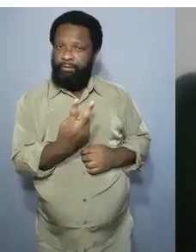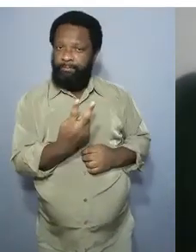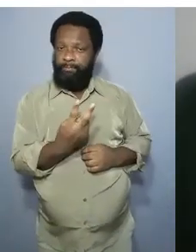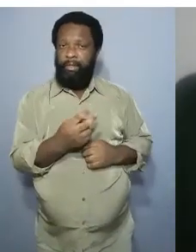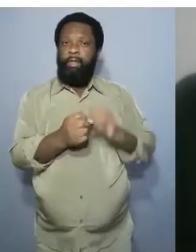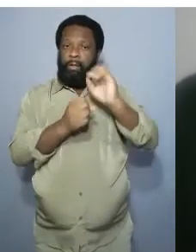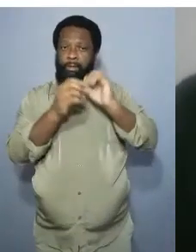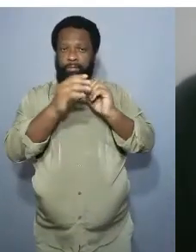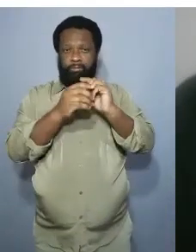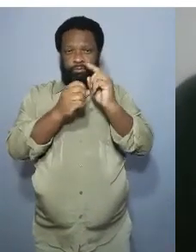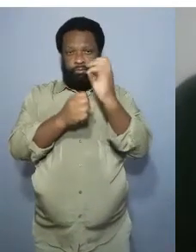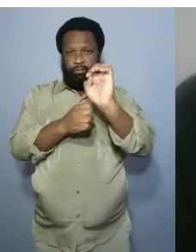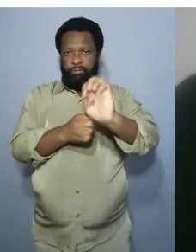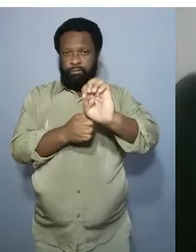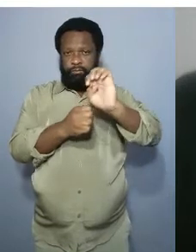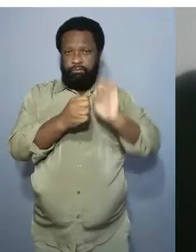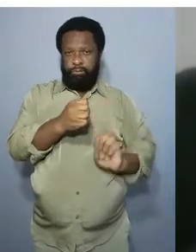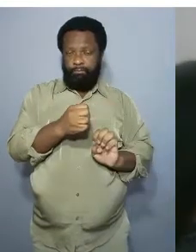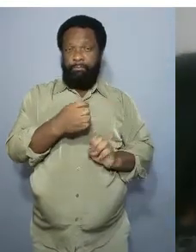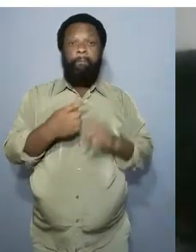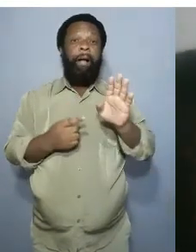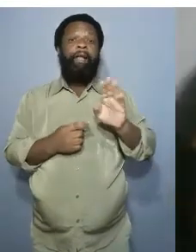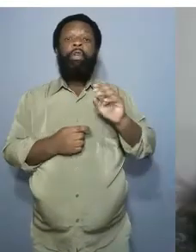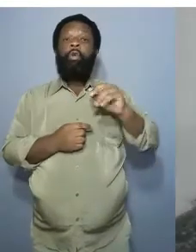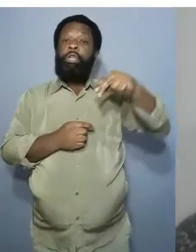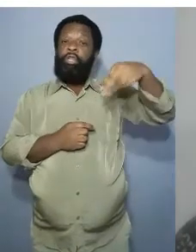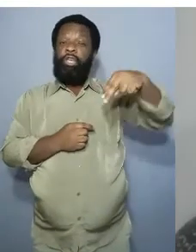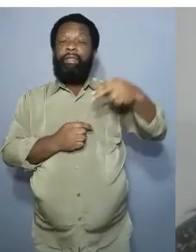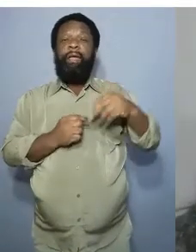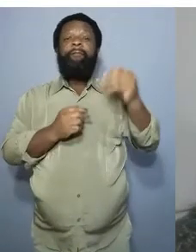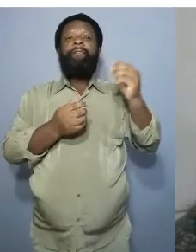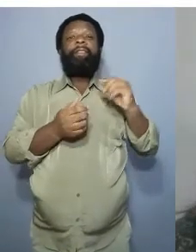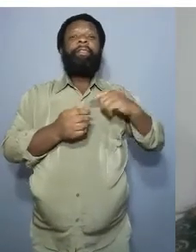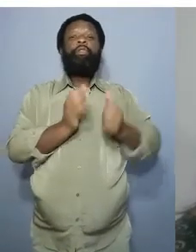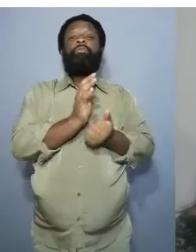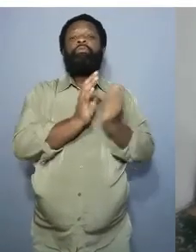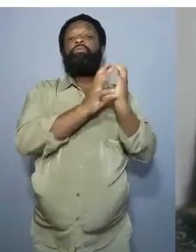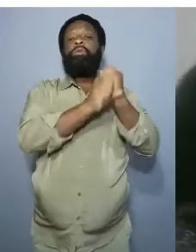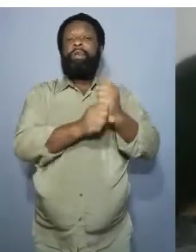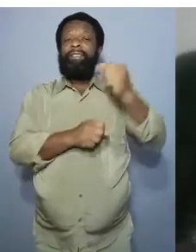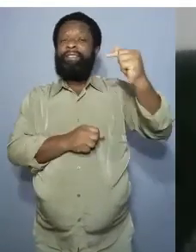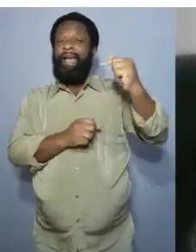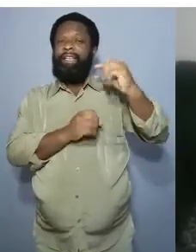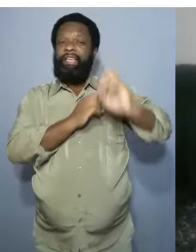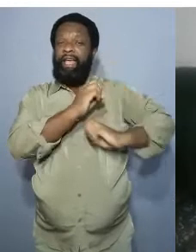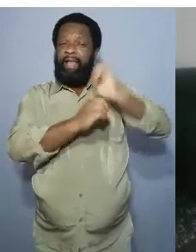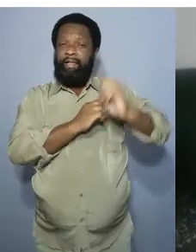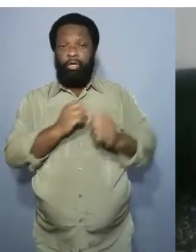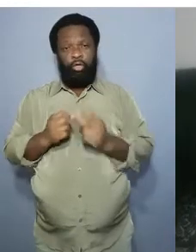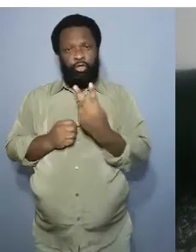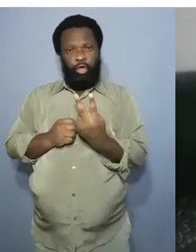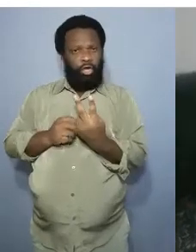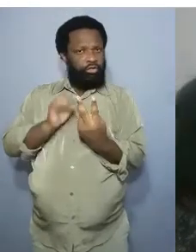elétrons, tudo bem? 2 elétrons. Só que o nitrogênio tem um total de 7 elétrons. Então, essa camada,